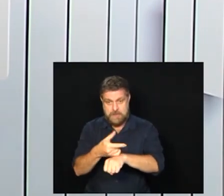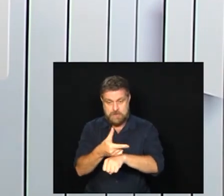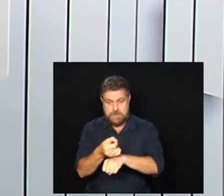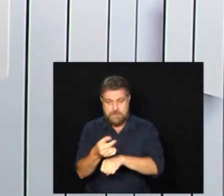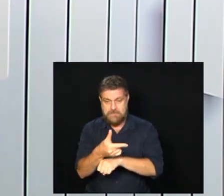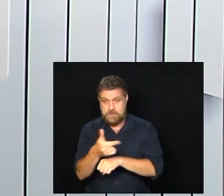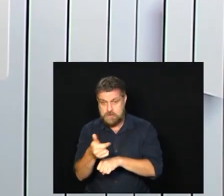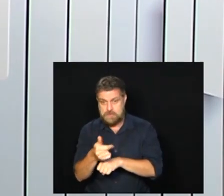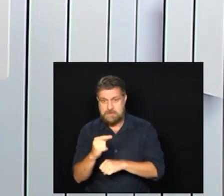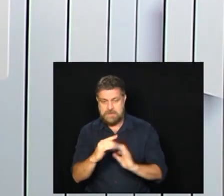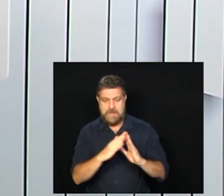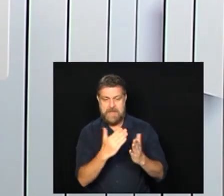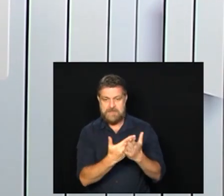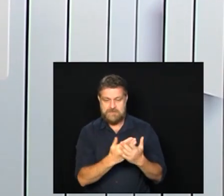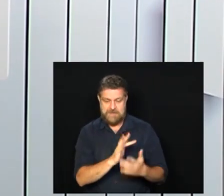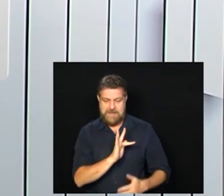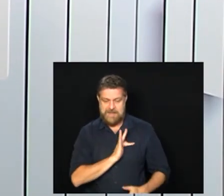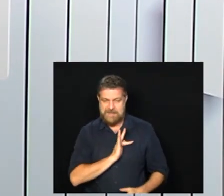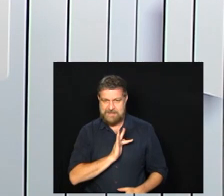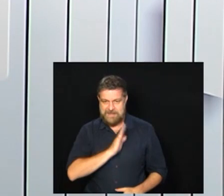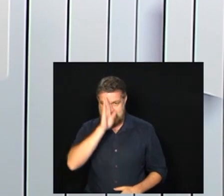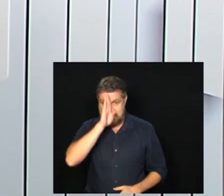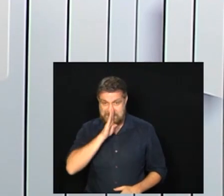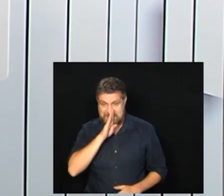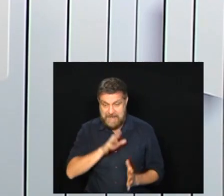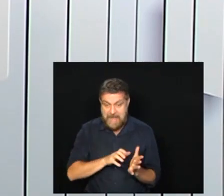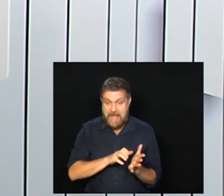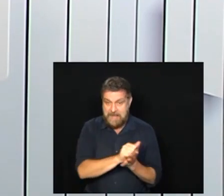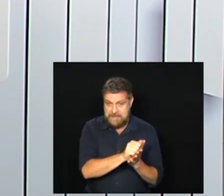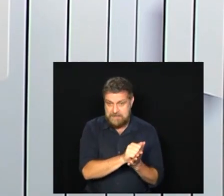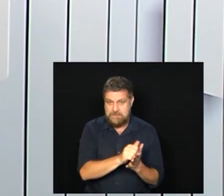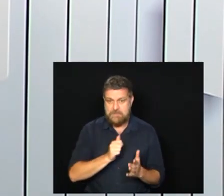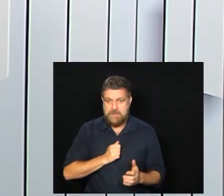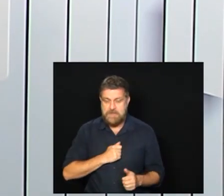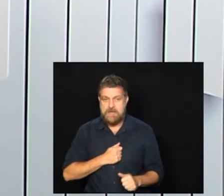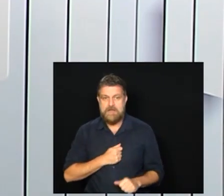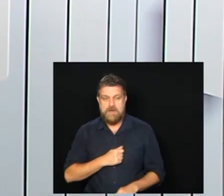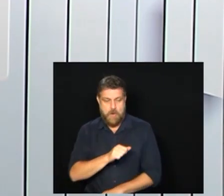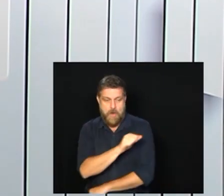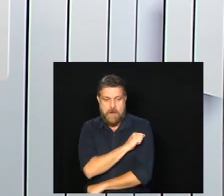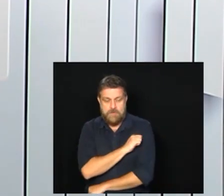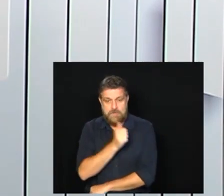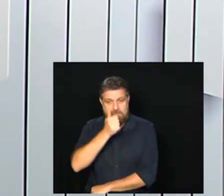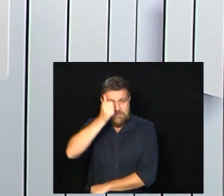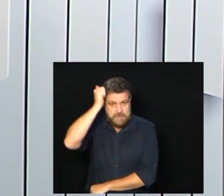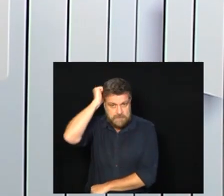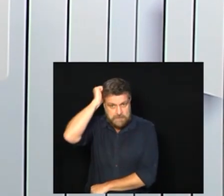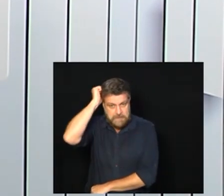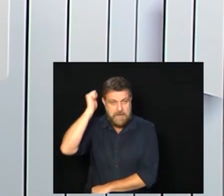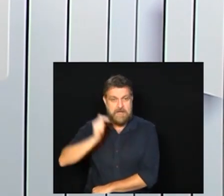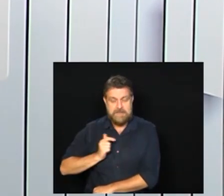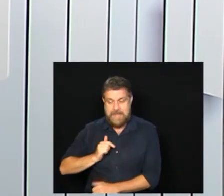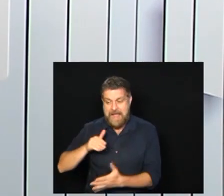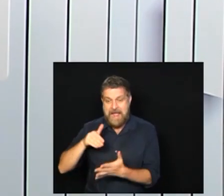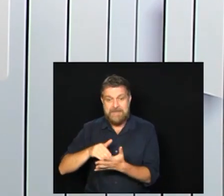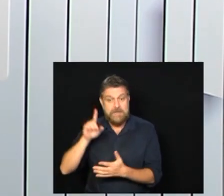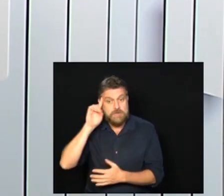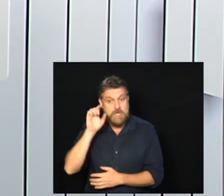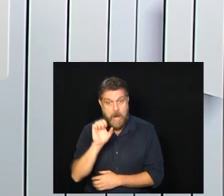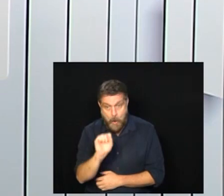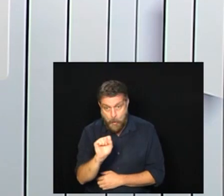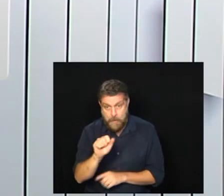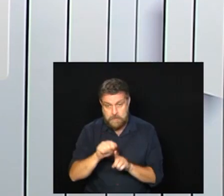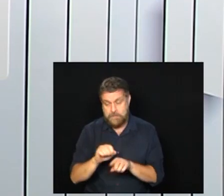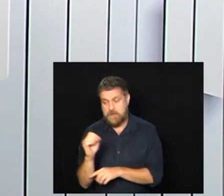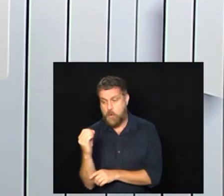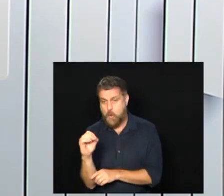então, o Cutuca tem início. As inscrições para o processo seletivo estão abertas até o dia 8 de